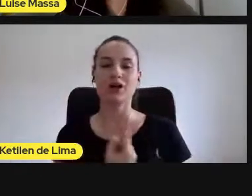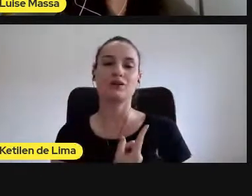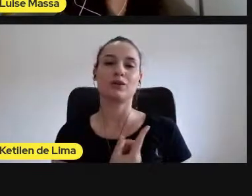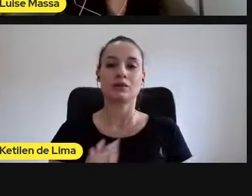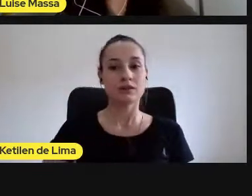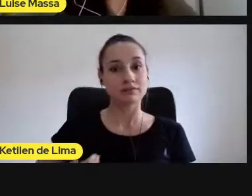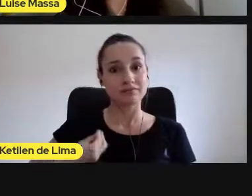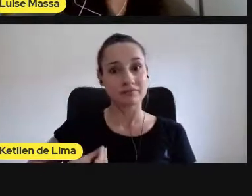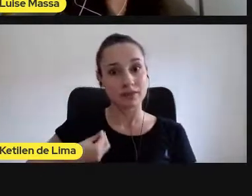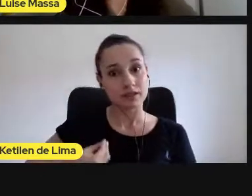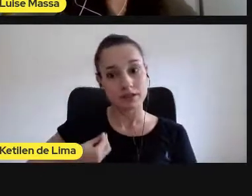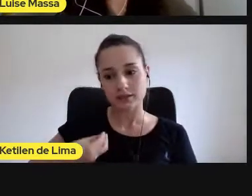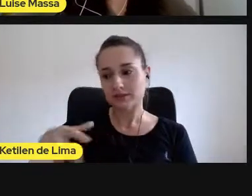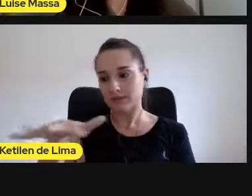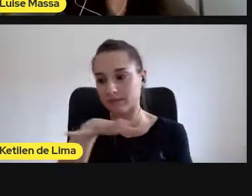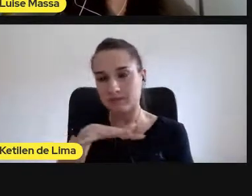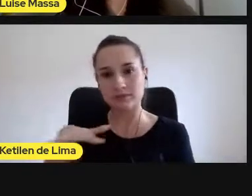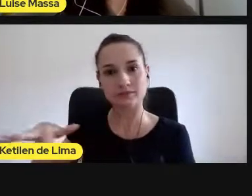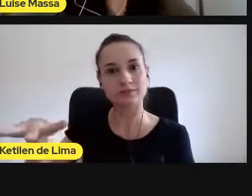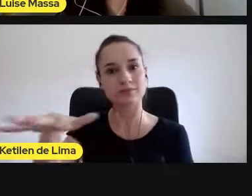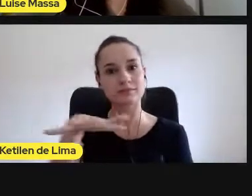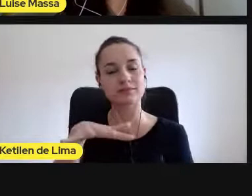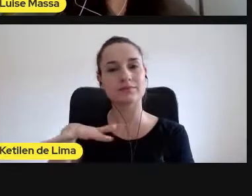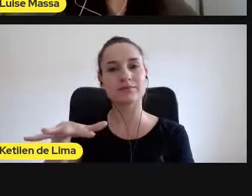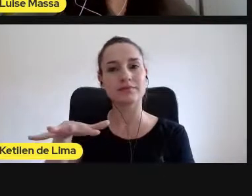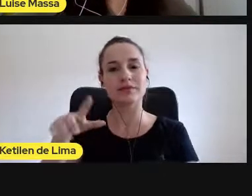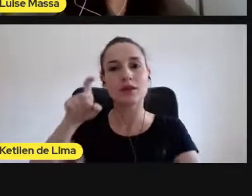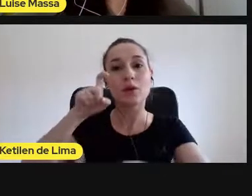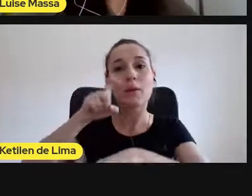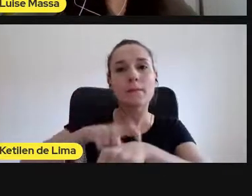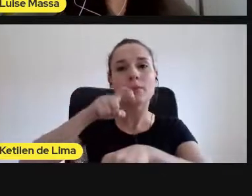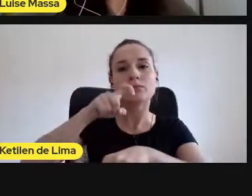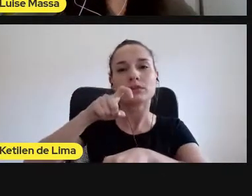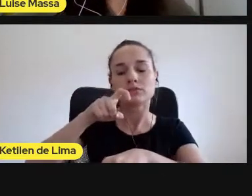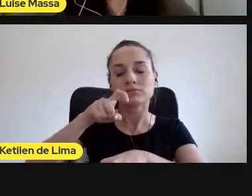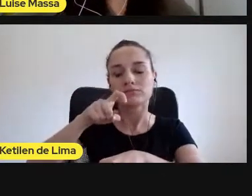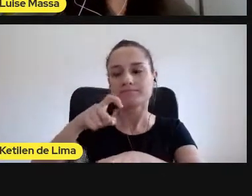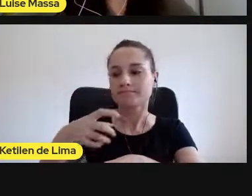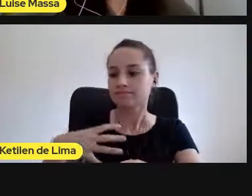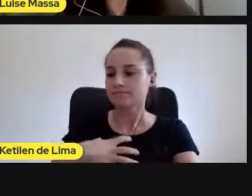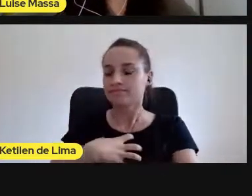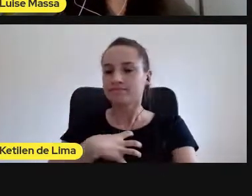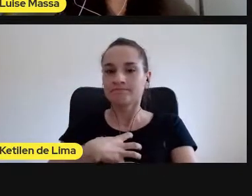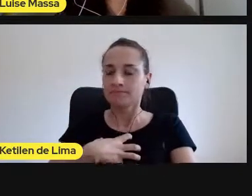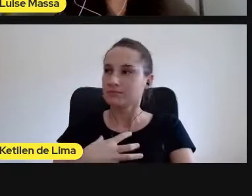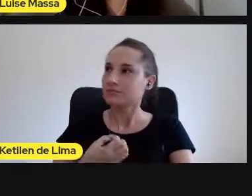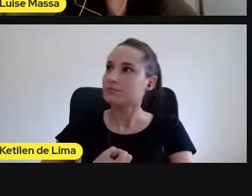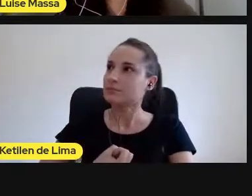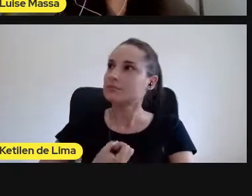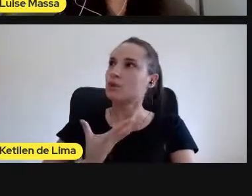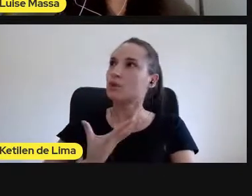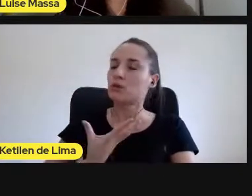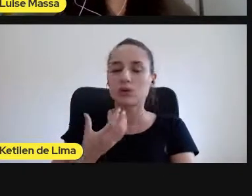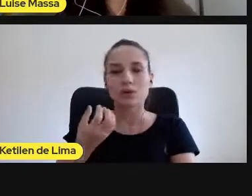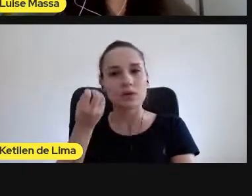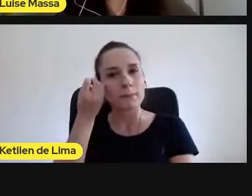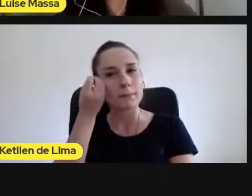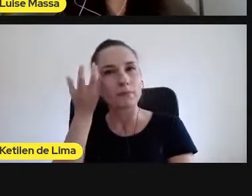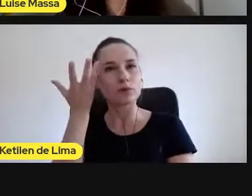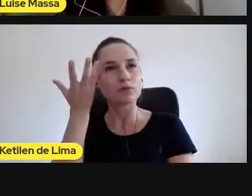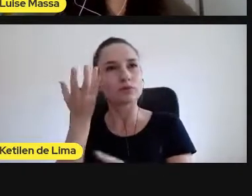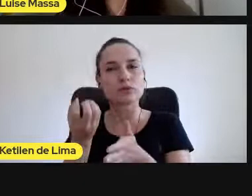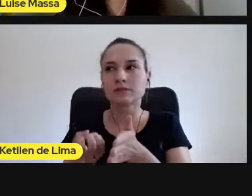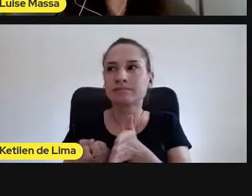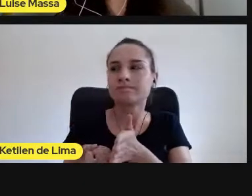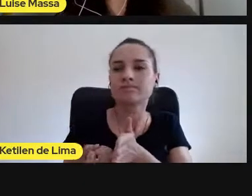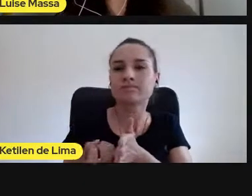existe diversos momentos em que algo de nós mesmos se apresenta. E é meio difícil a gente dizer se